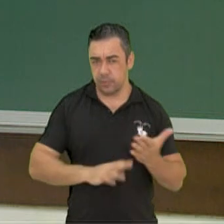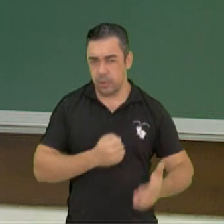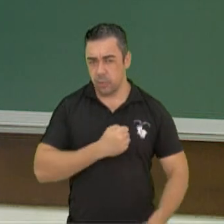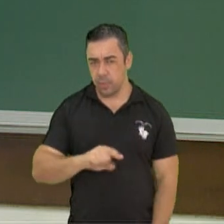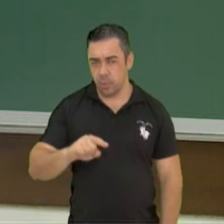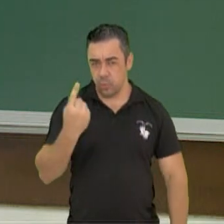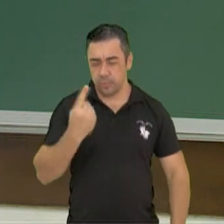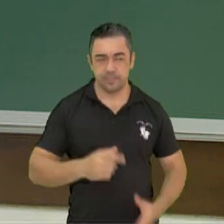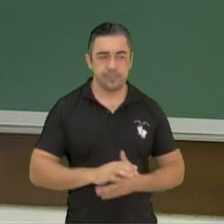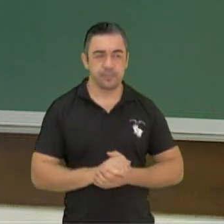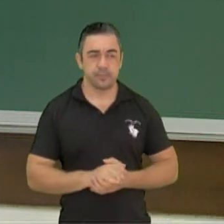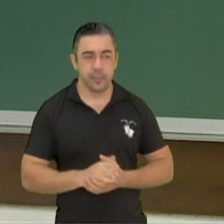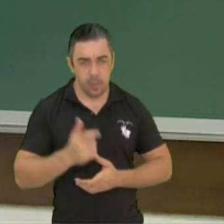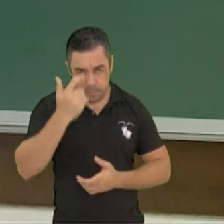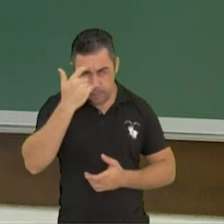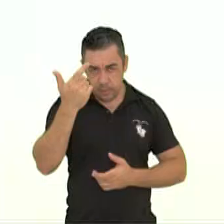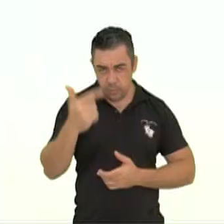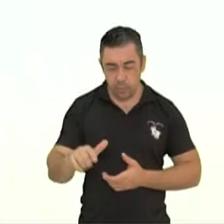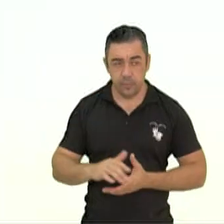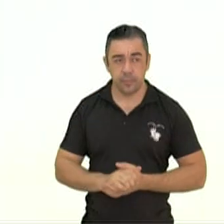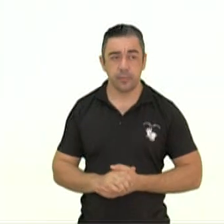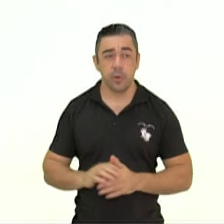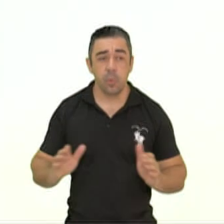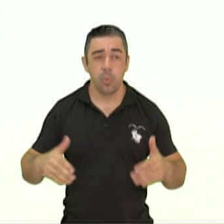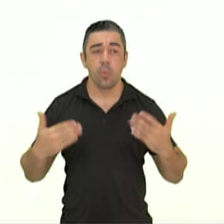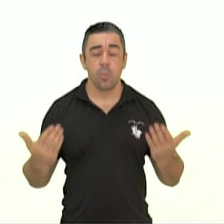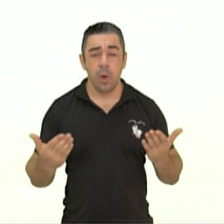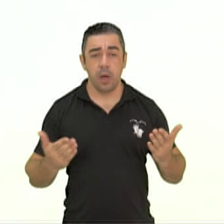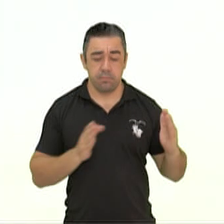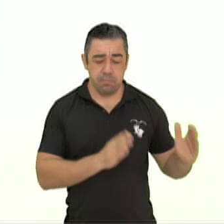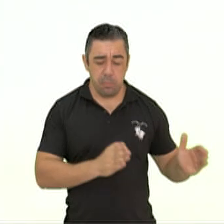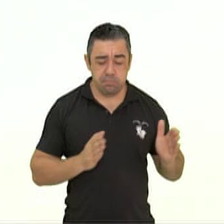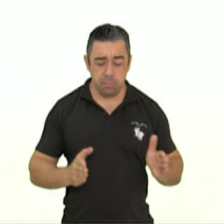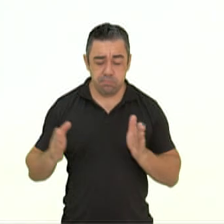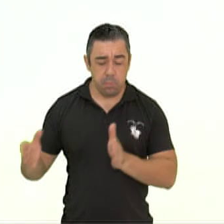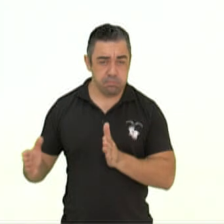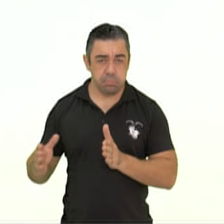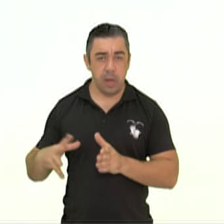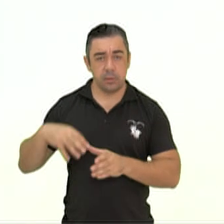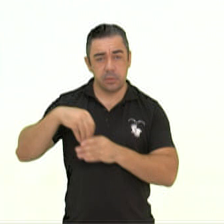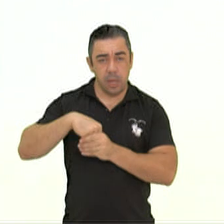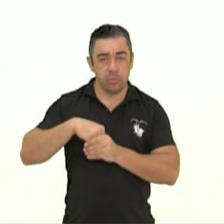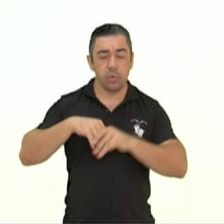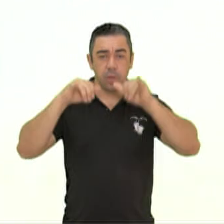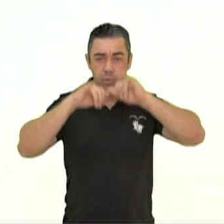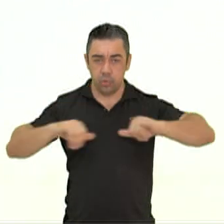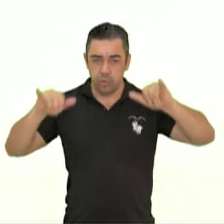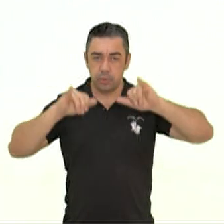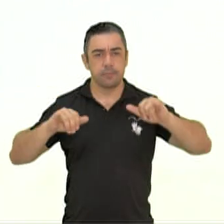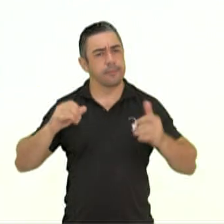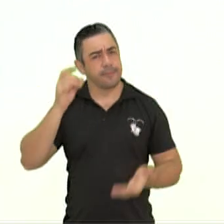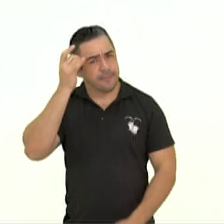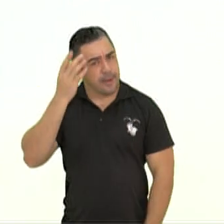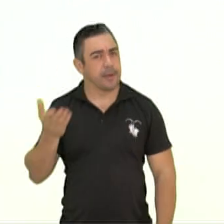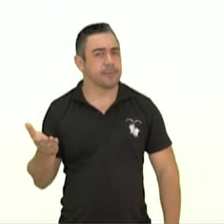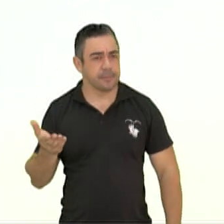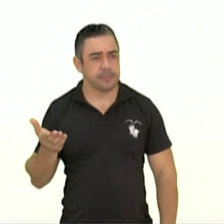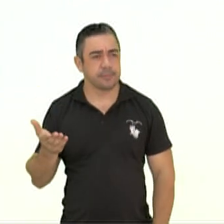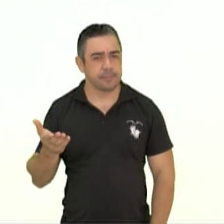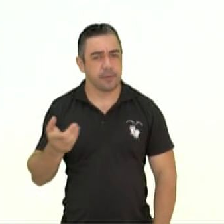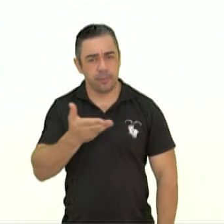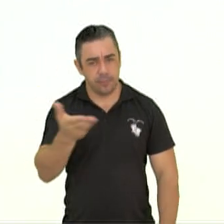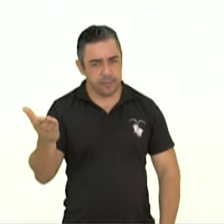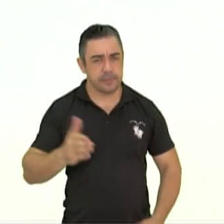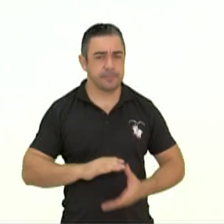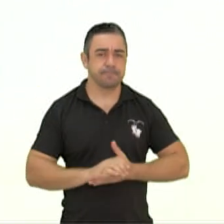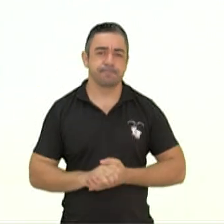Atividade 1. Vamos pensar mais um pouquinho. Quais as partes composicionais de uma notícia Nossa, gente, muito fácil, né? Com